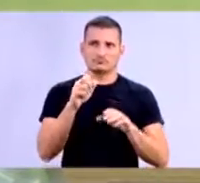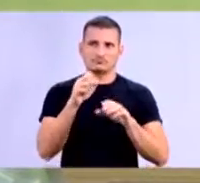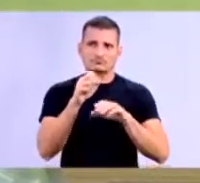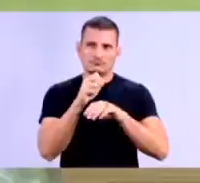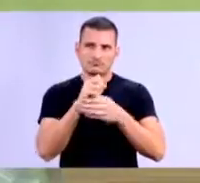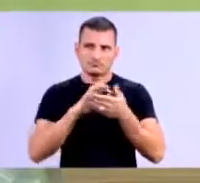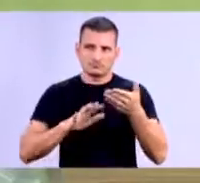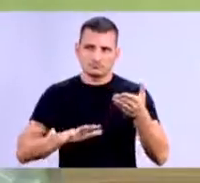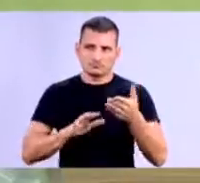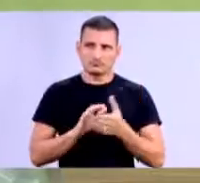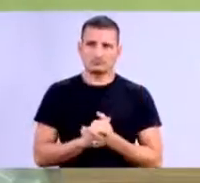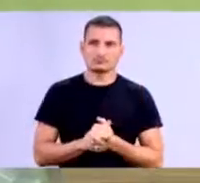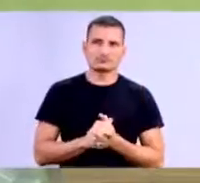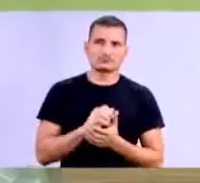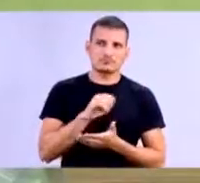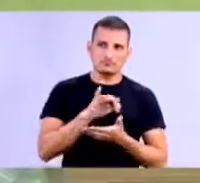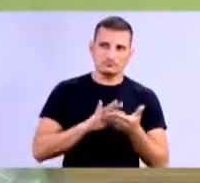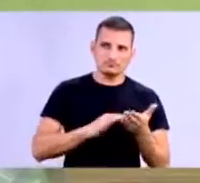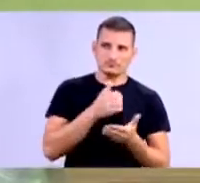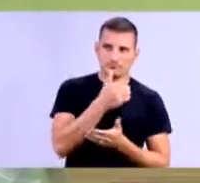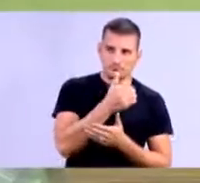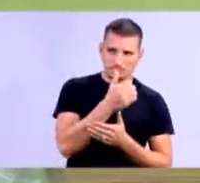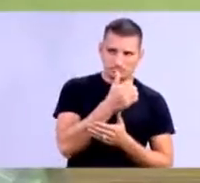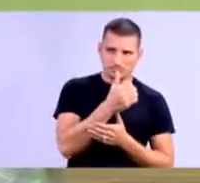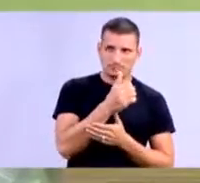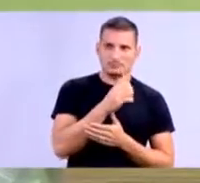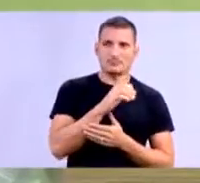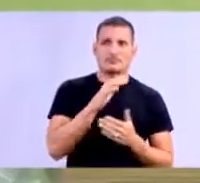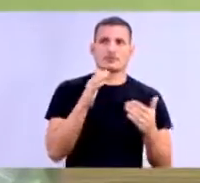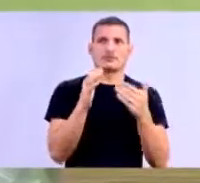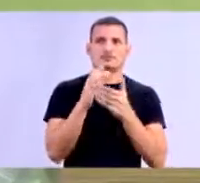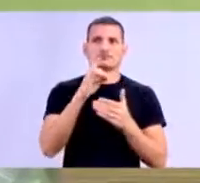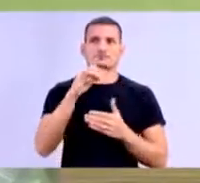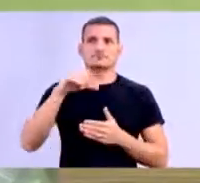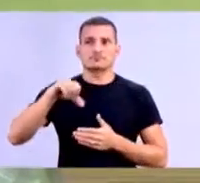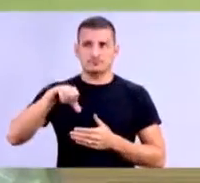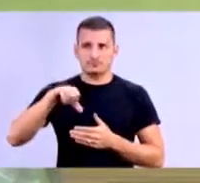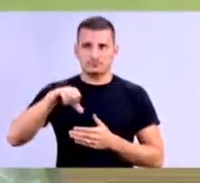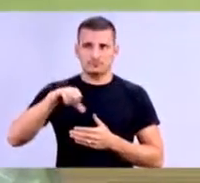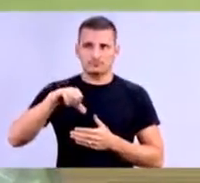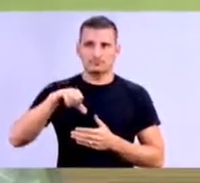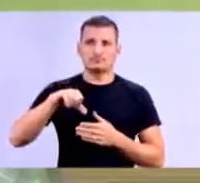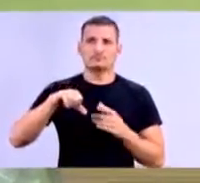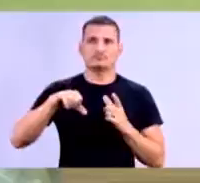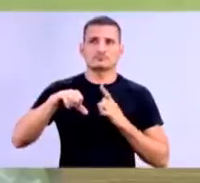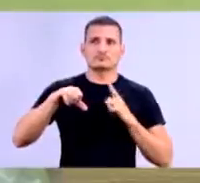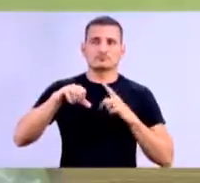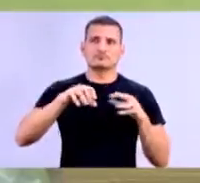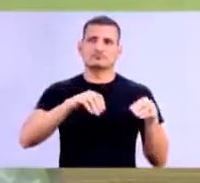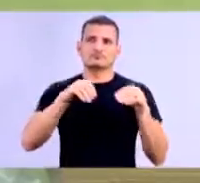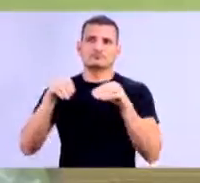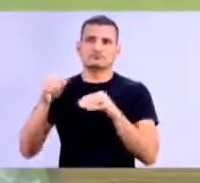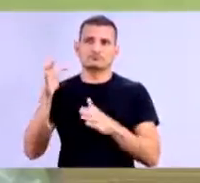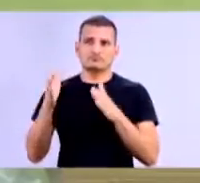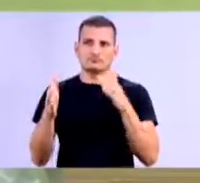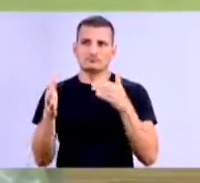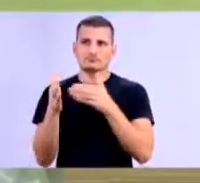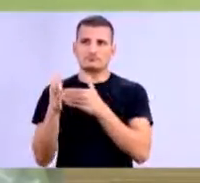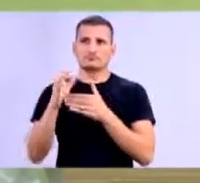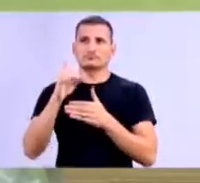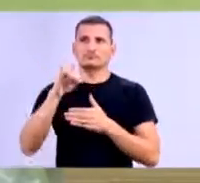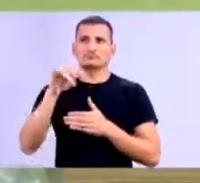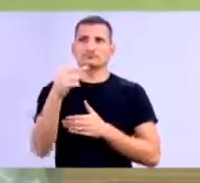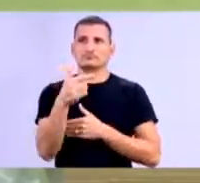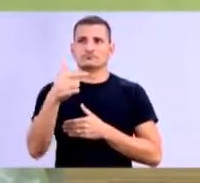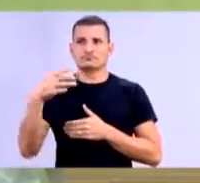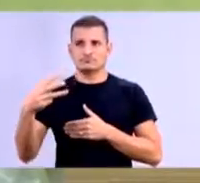porque a atividade 1, que encerraria dia 9, né, ontem, ela teve o prazo prorrogado até o dia